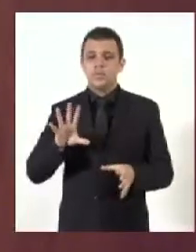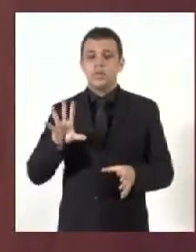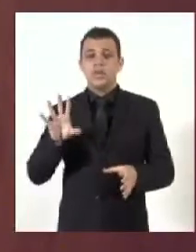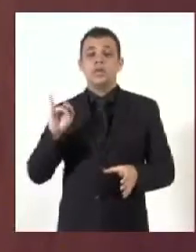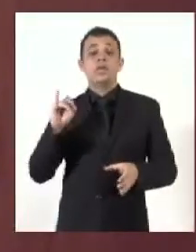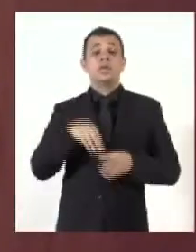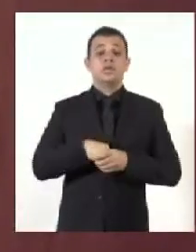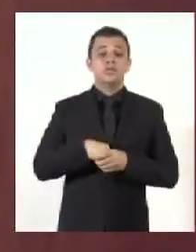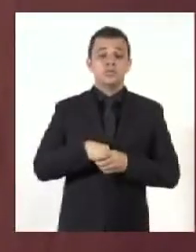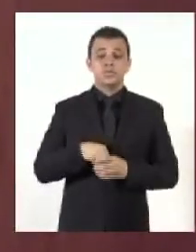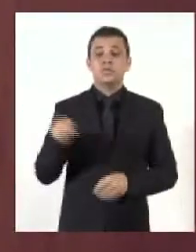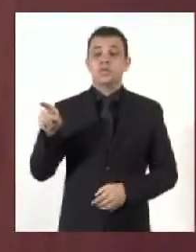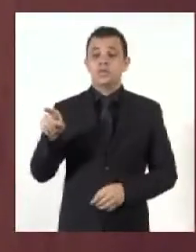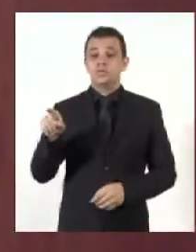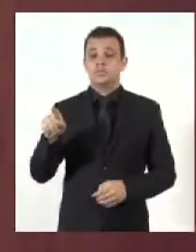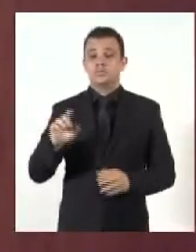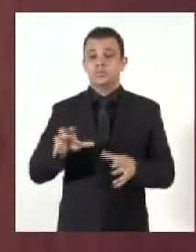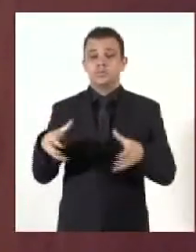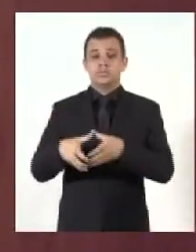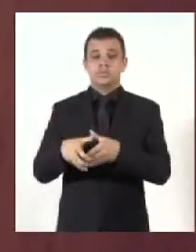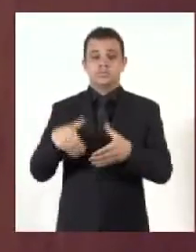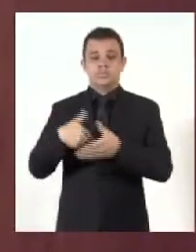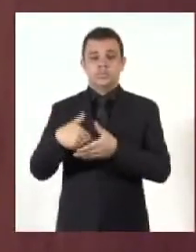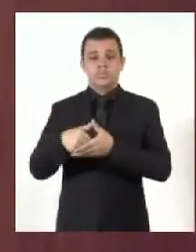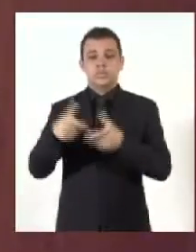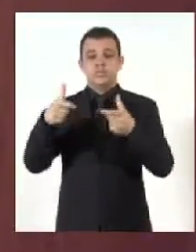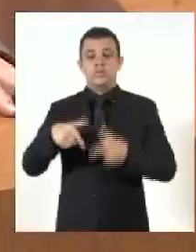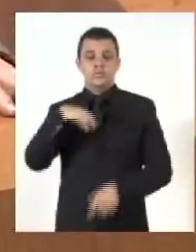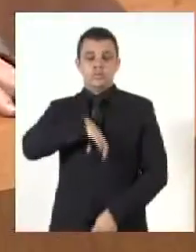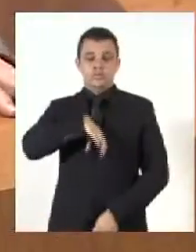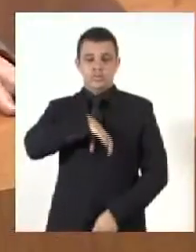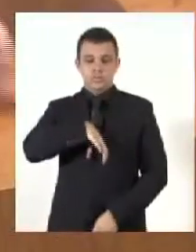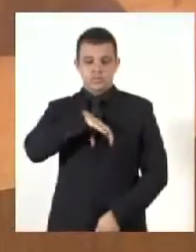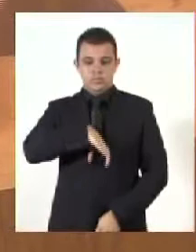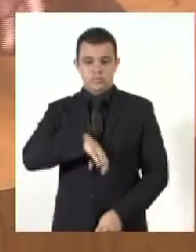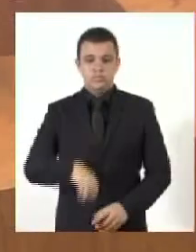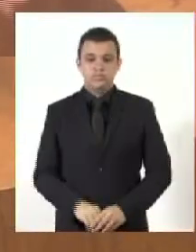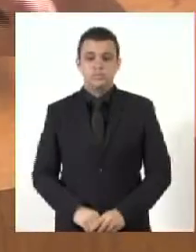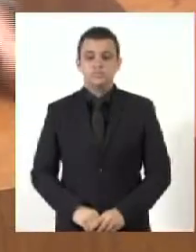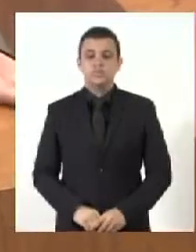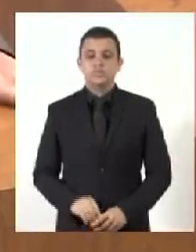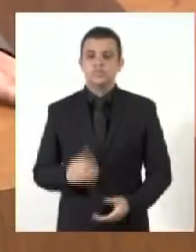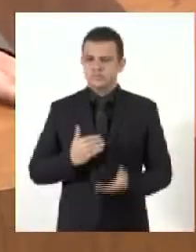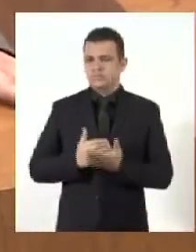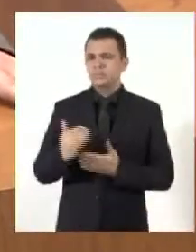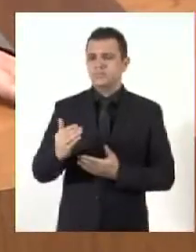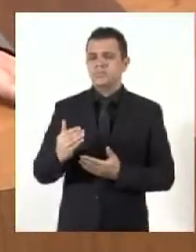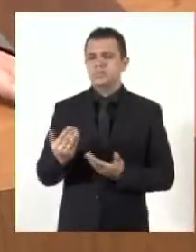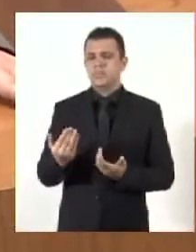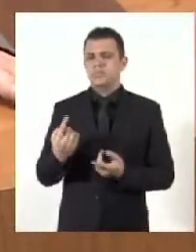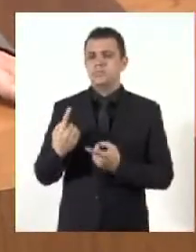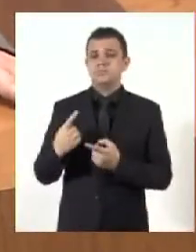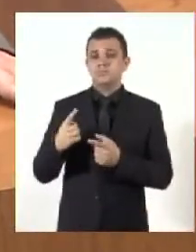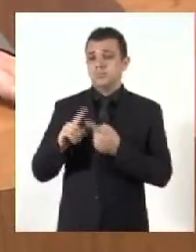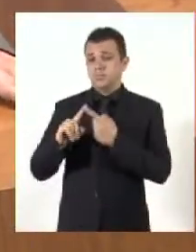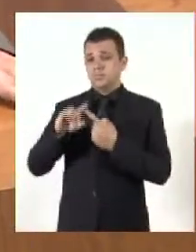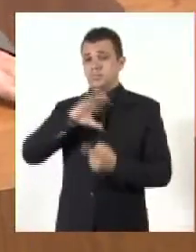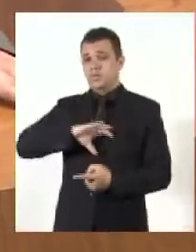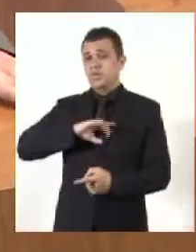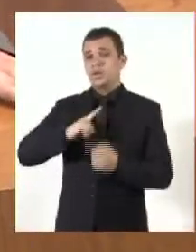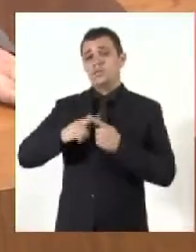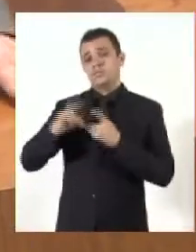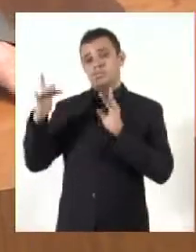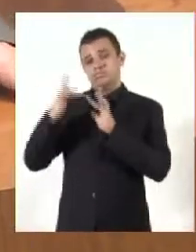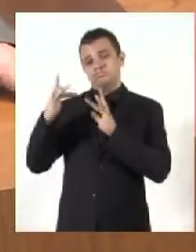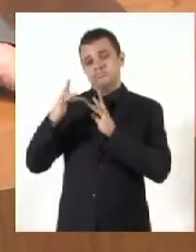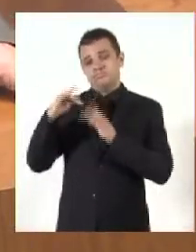Unidos. O primeiro está nesta lista por conta das nossas origens e afinidades. O segundo,